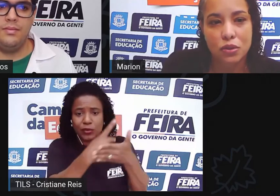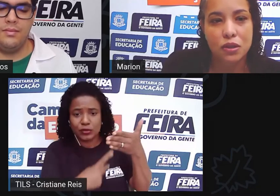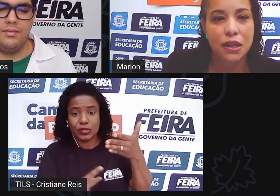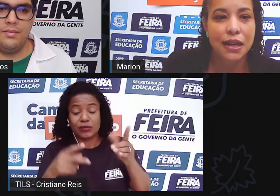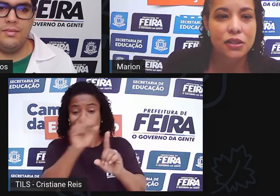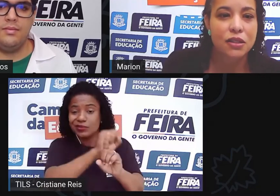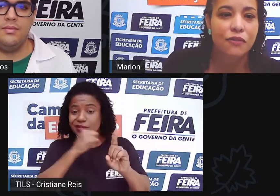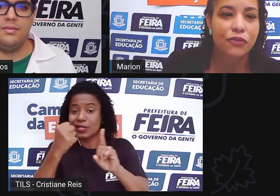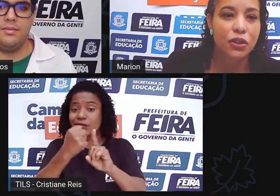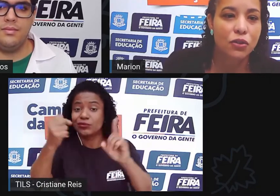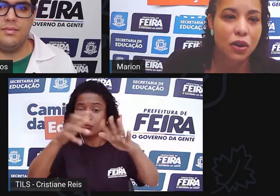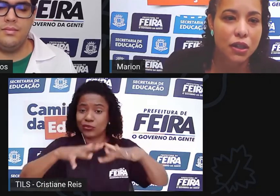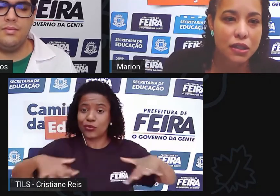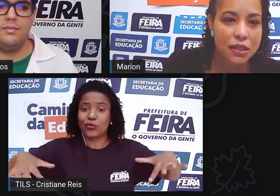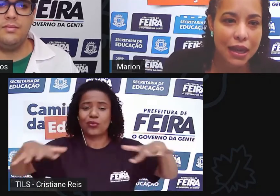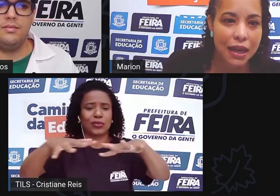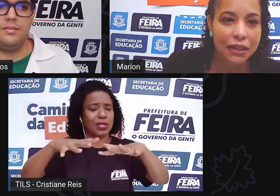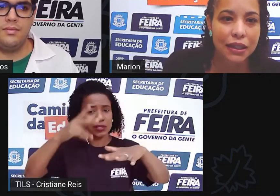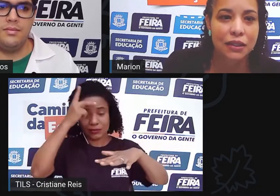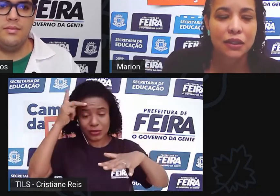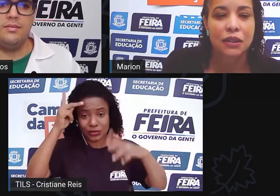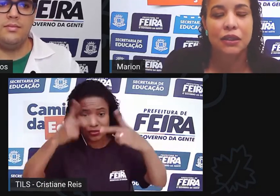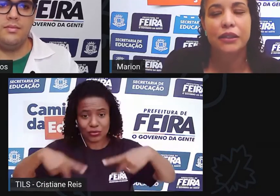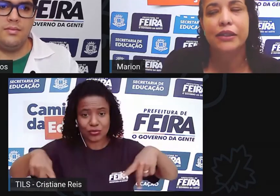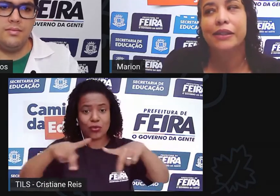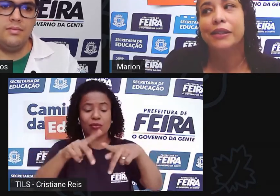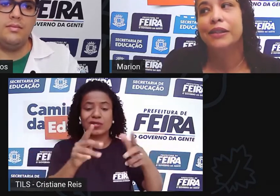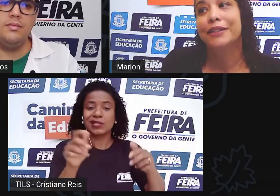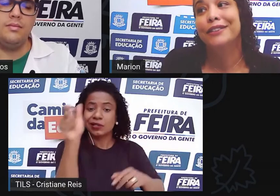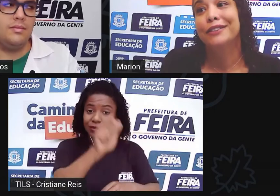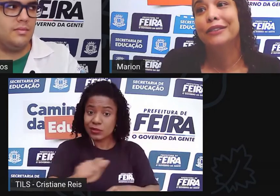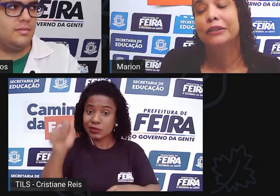todo, sociedade civil organizada,